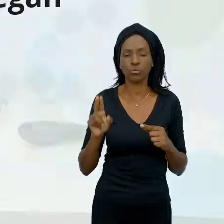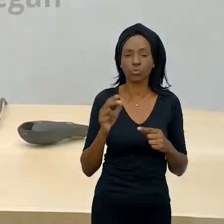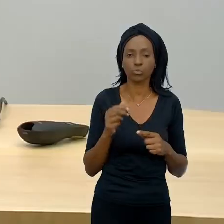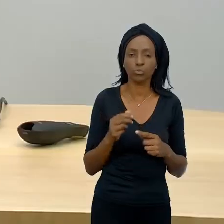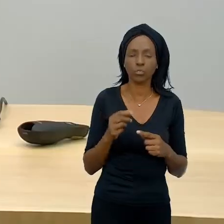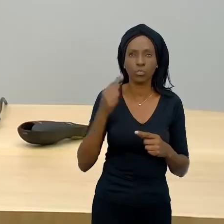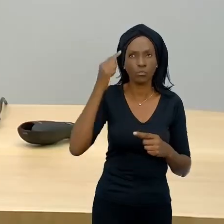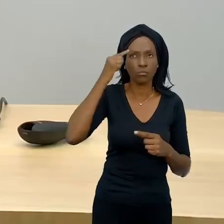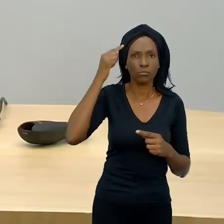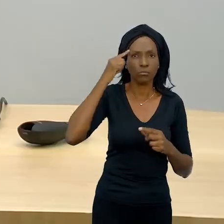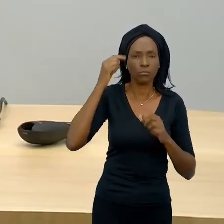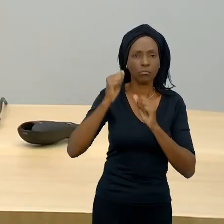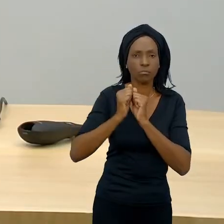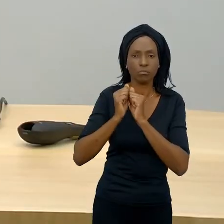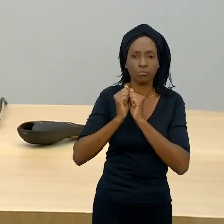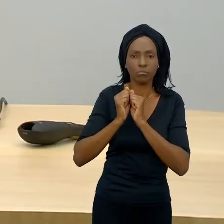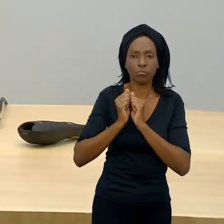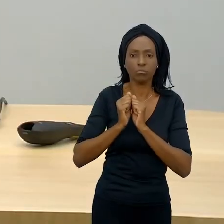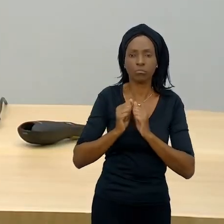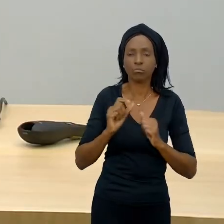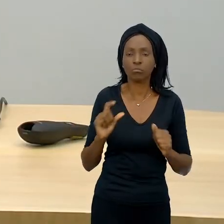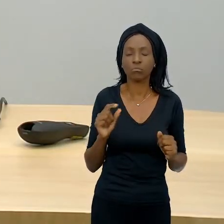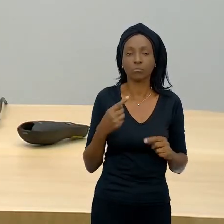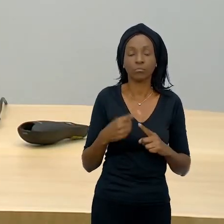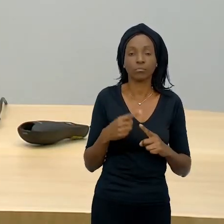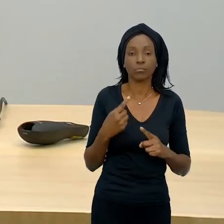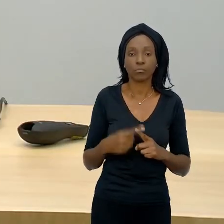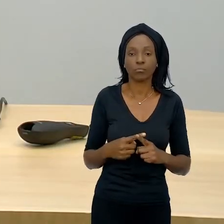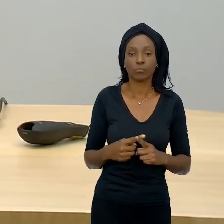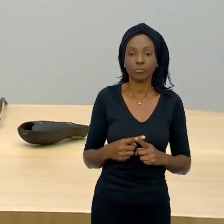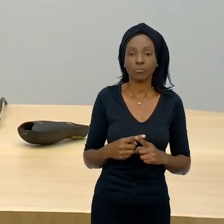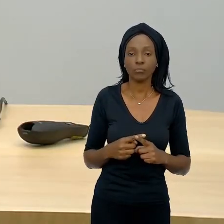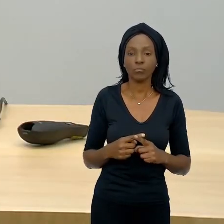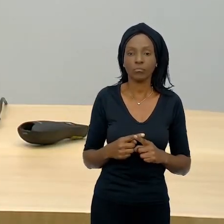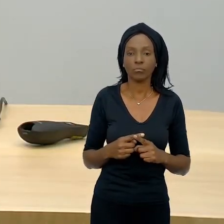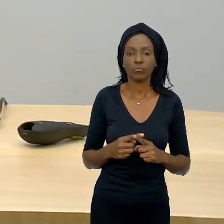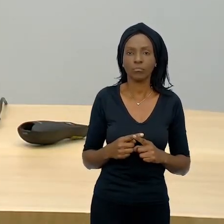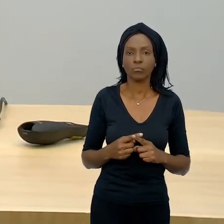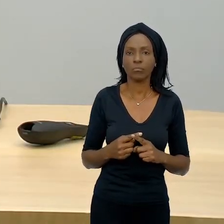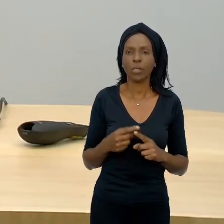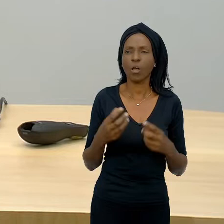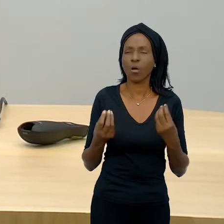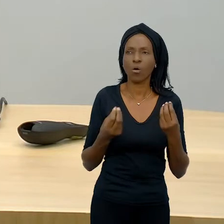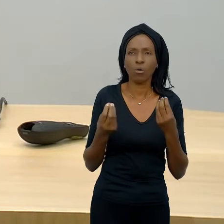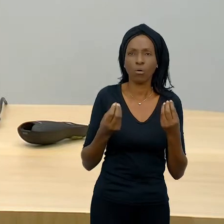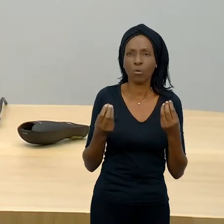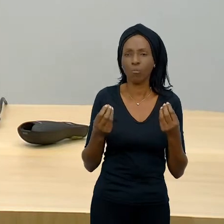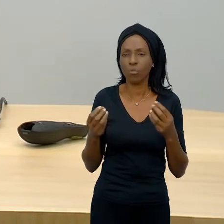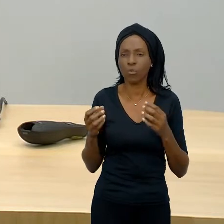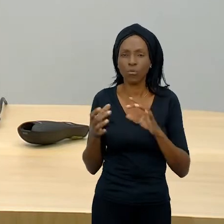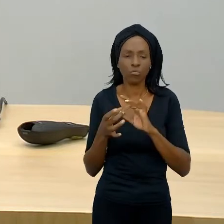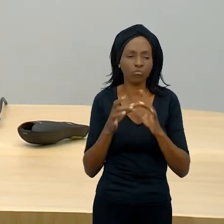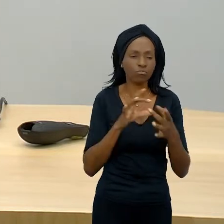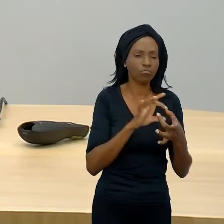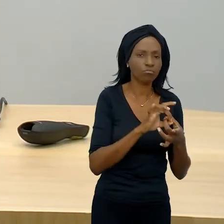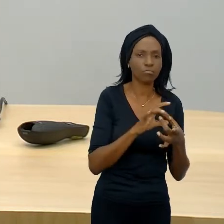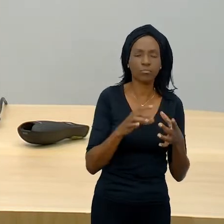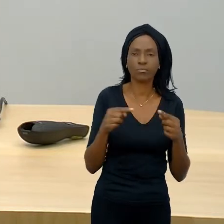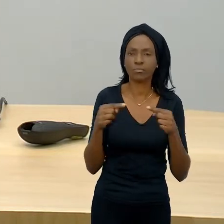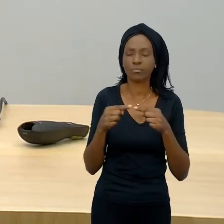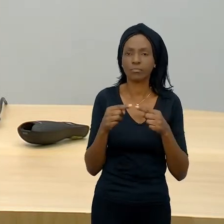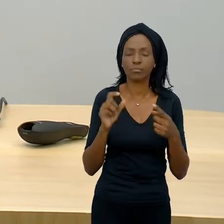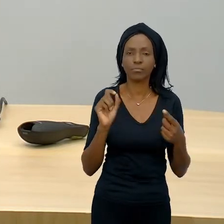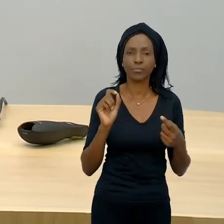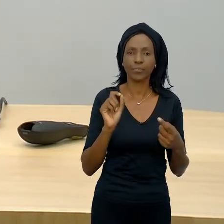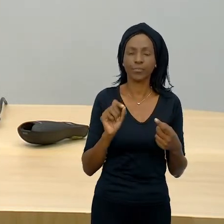juntas e juntos, né, um pouco, afinal de contas, né, que relações tão